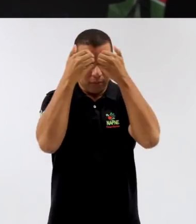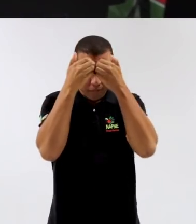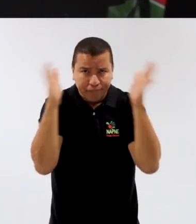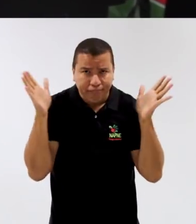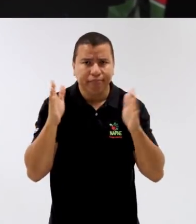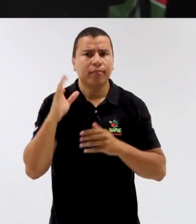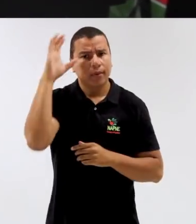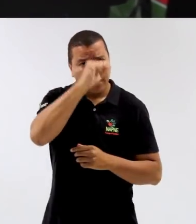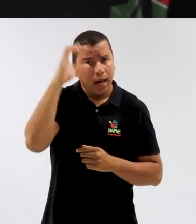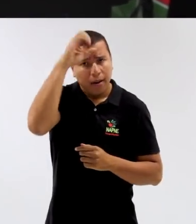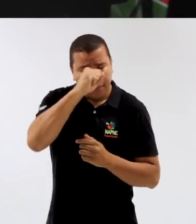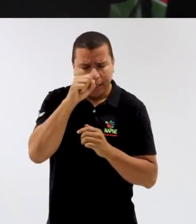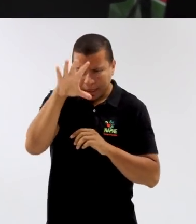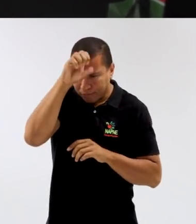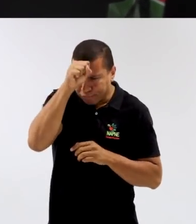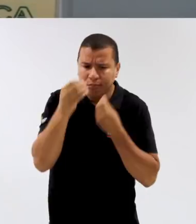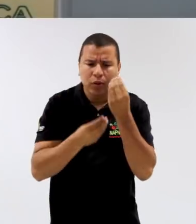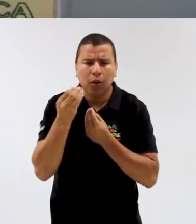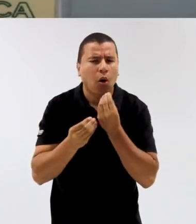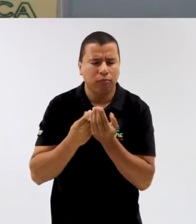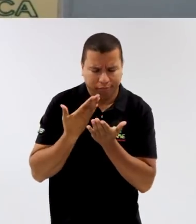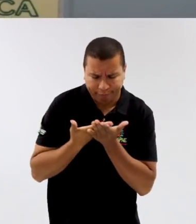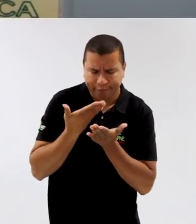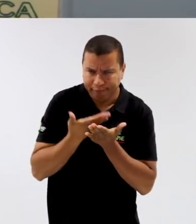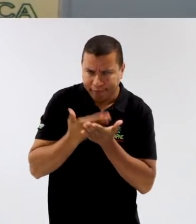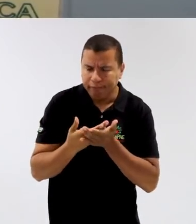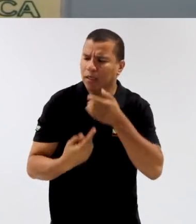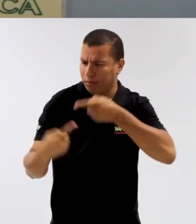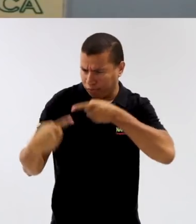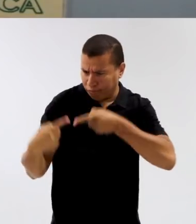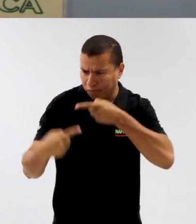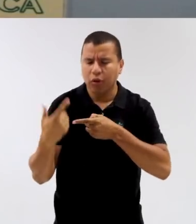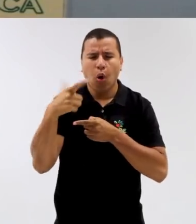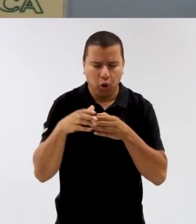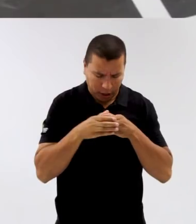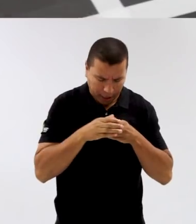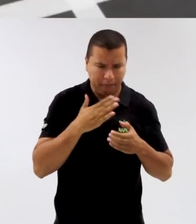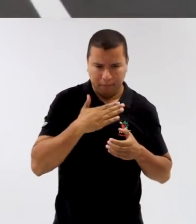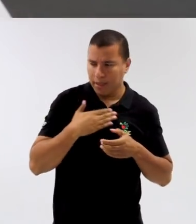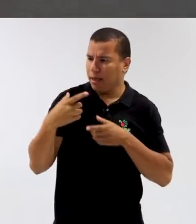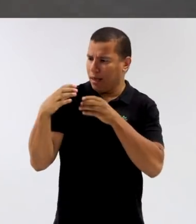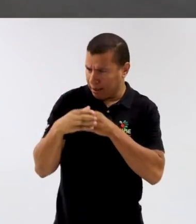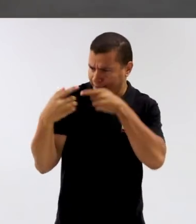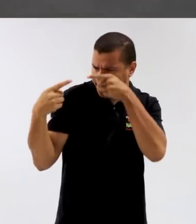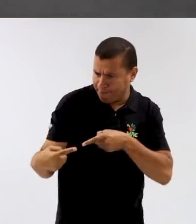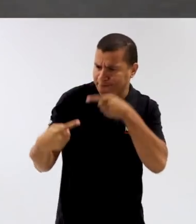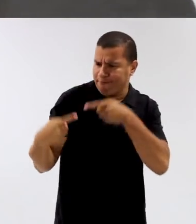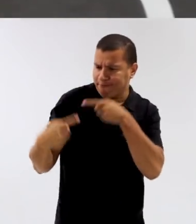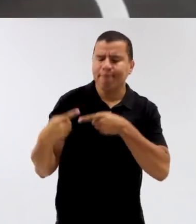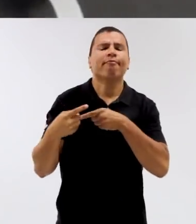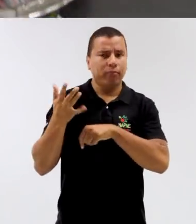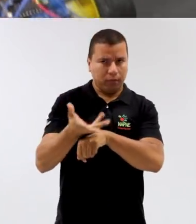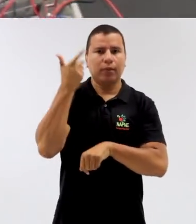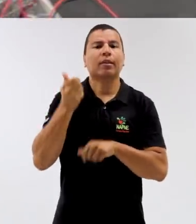construírem conhecimentos e compartilhá los nas competições com outras equipes e instituições e desenvolverem habilidades que serão